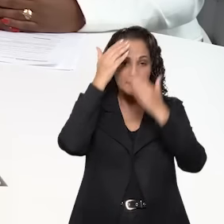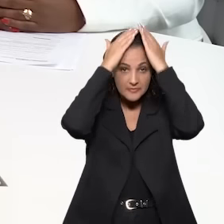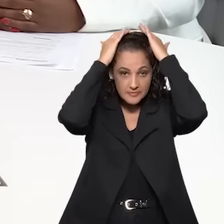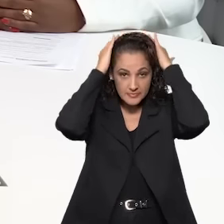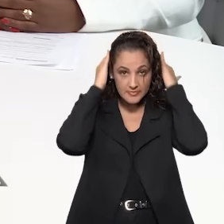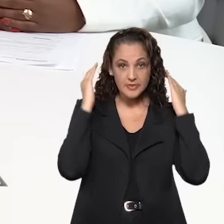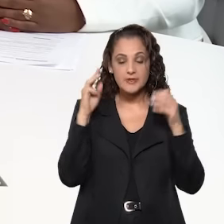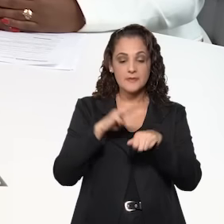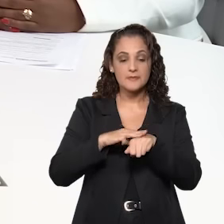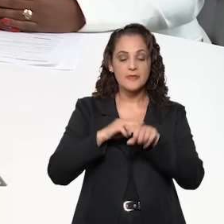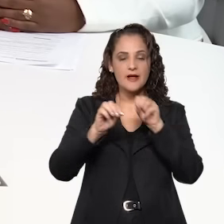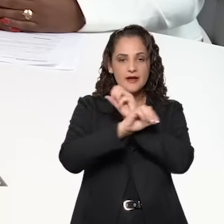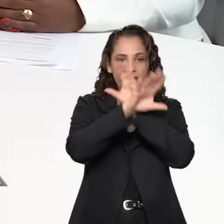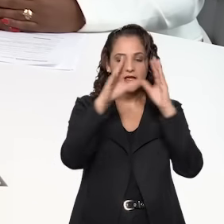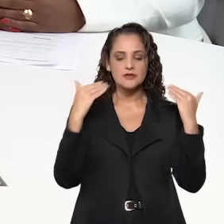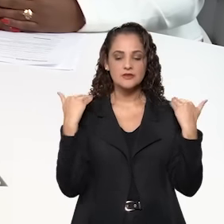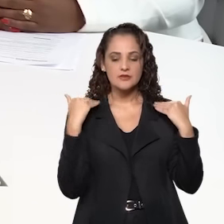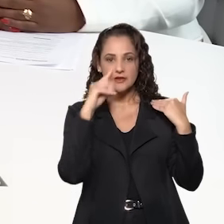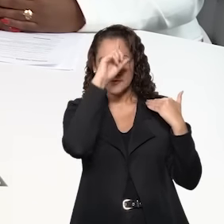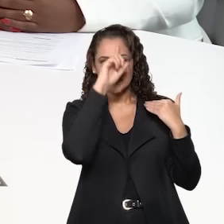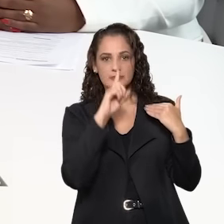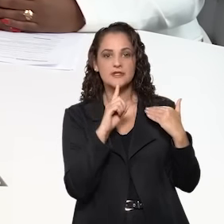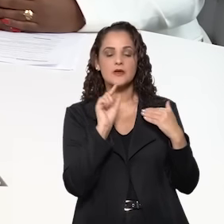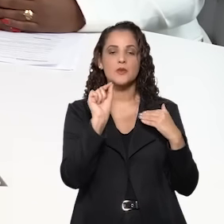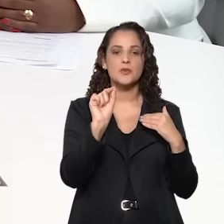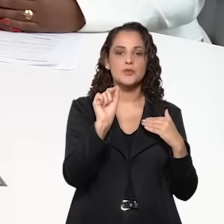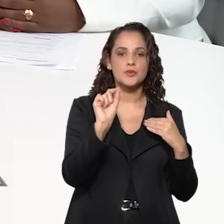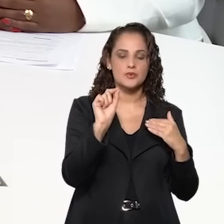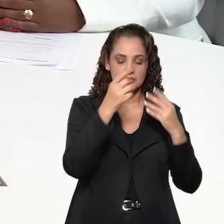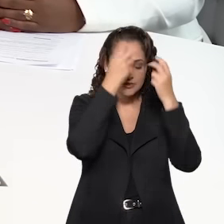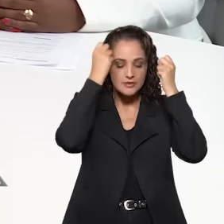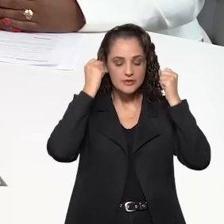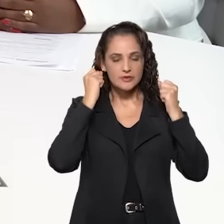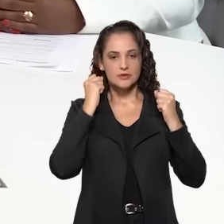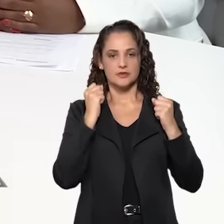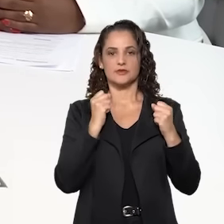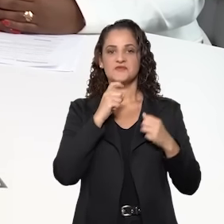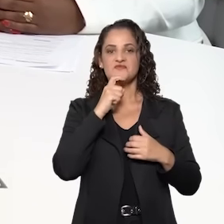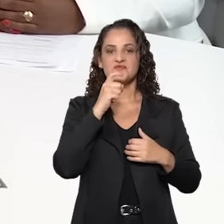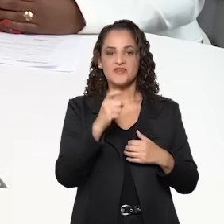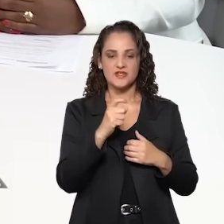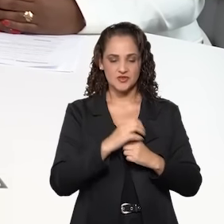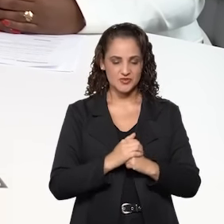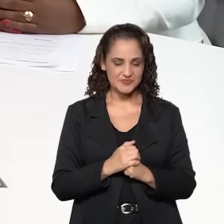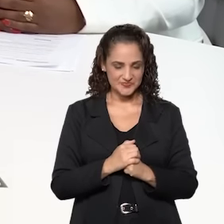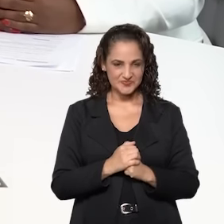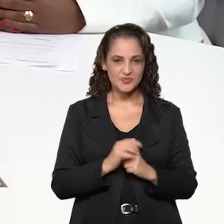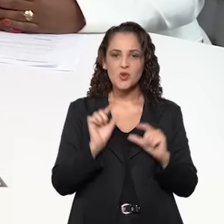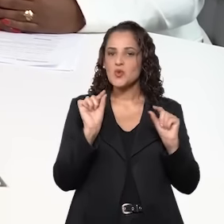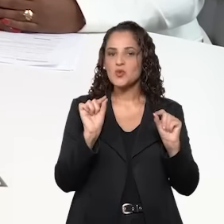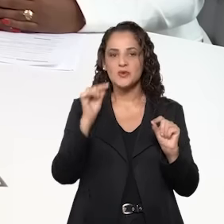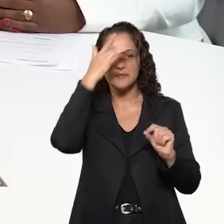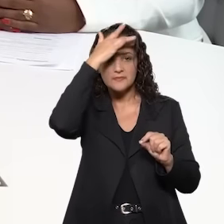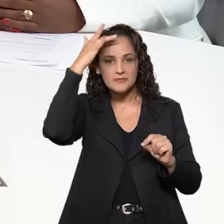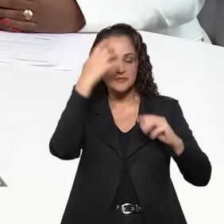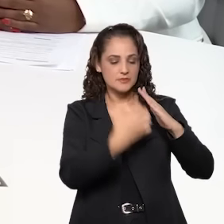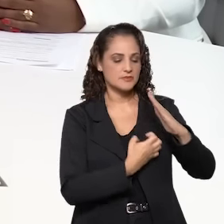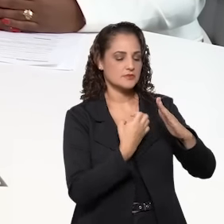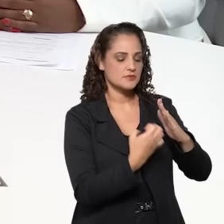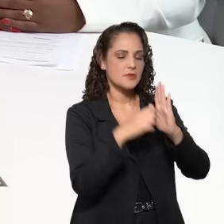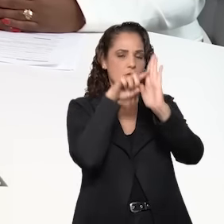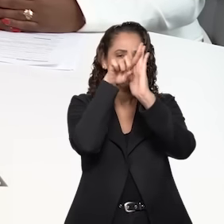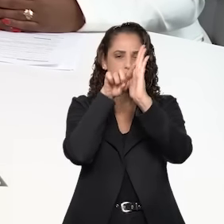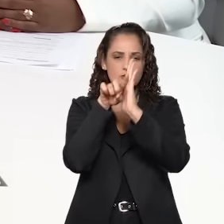claro com a ponta descolorida e hoje eu tô vestindo uma camisa verde limão o que que as pessoas as empresas as